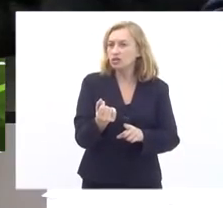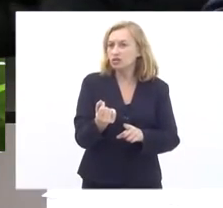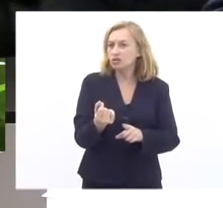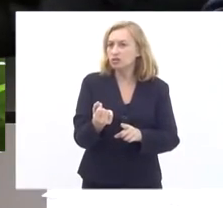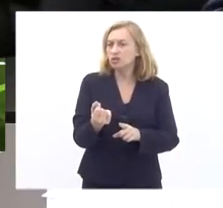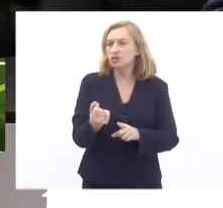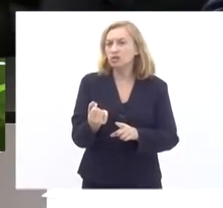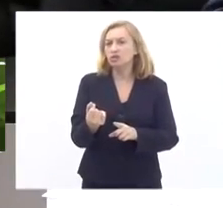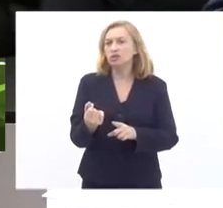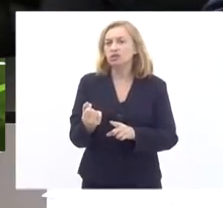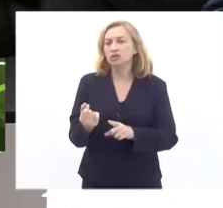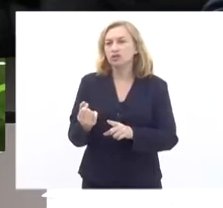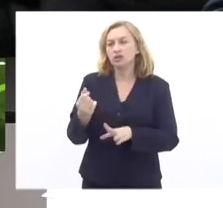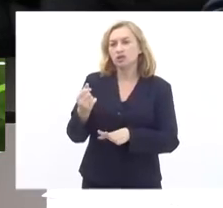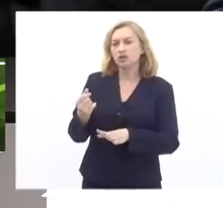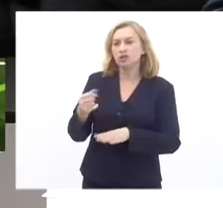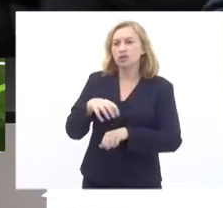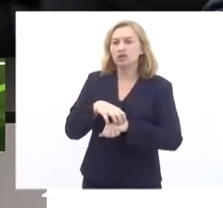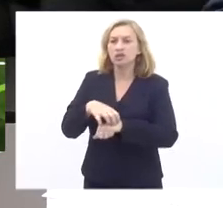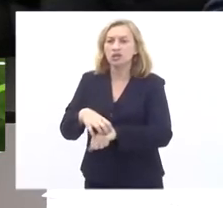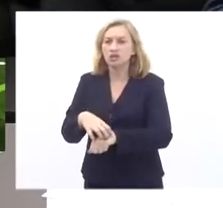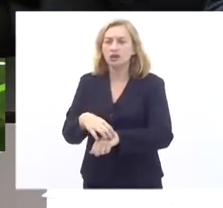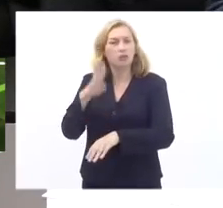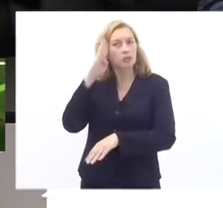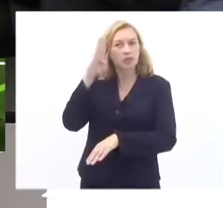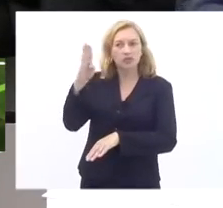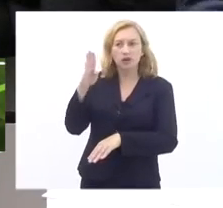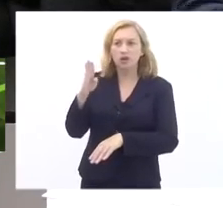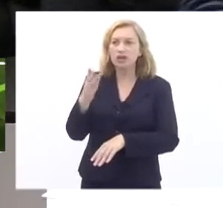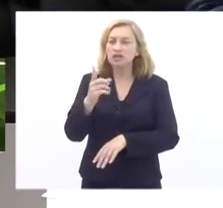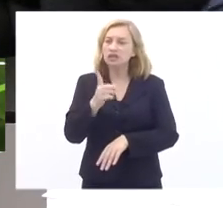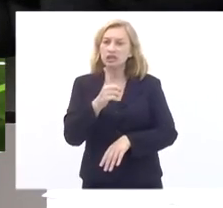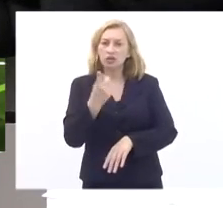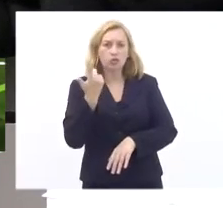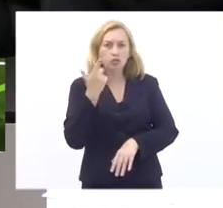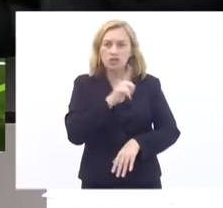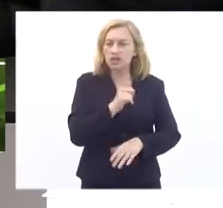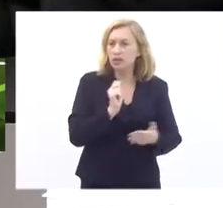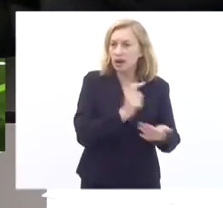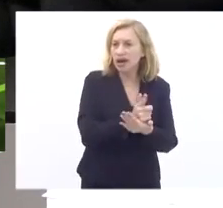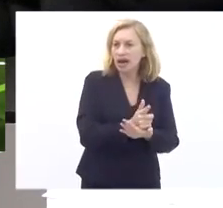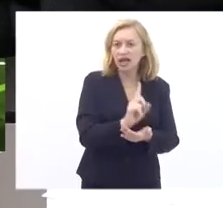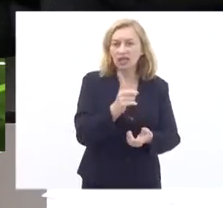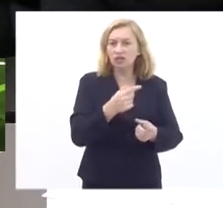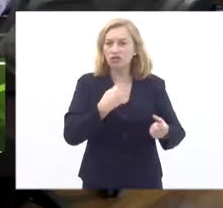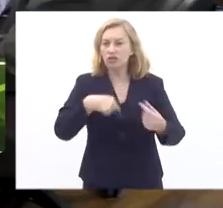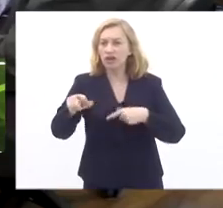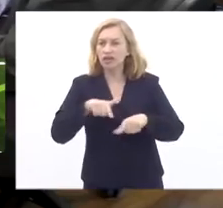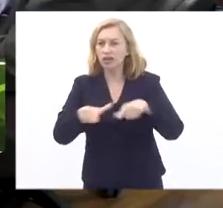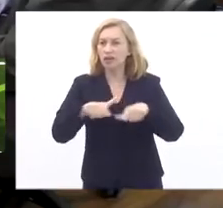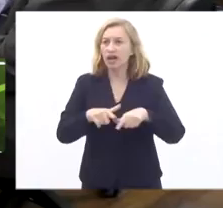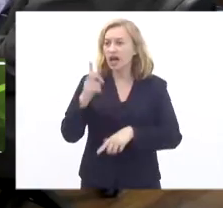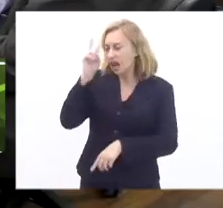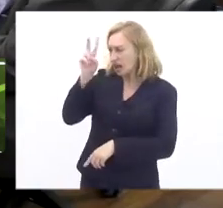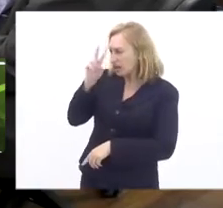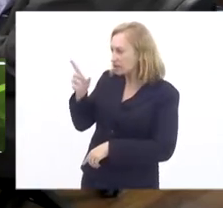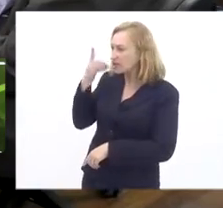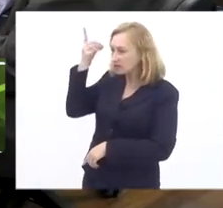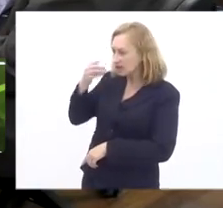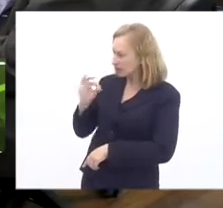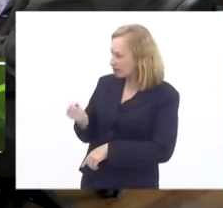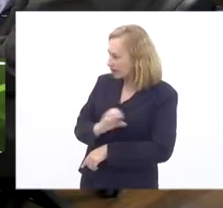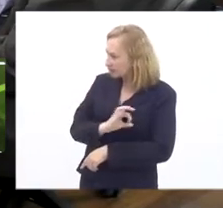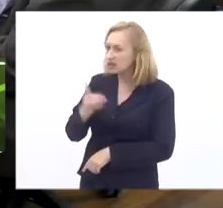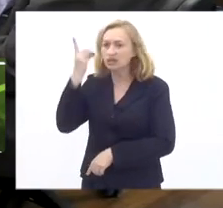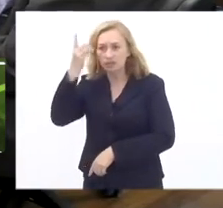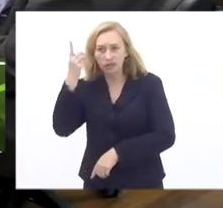porque se a população não tiver condição de pagar a tarifa, ela não vai trabalhar. Semana passada tivemos aqui a senhora Kátia, lembra, deputada Marta? Lembra, deputado